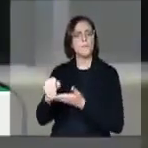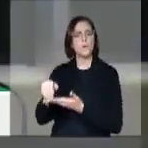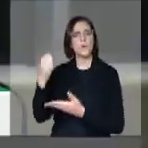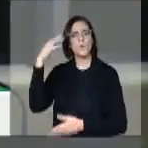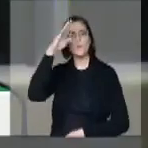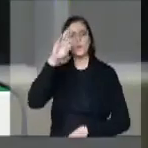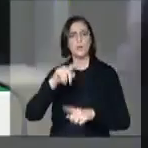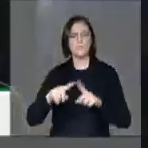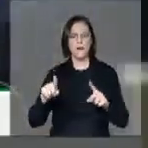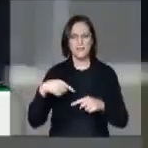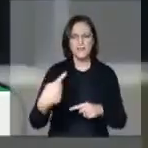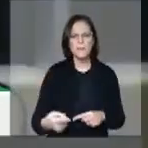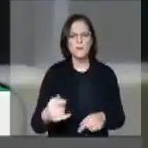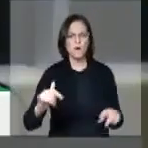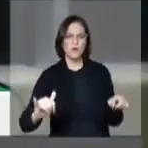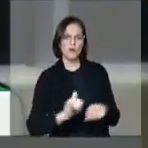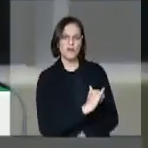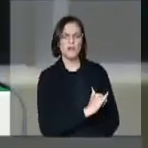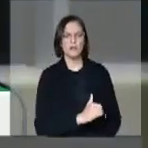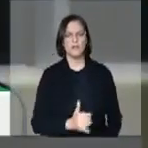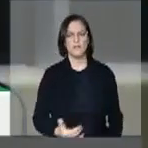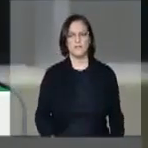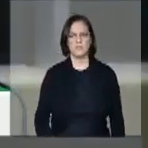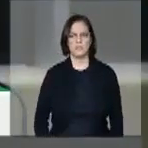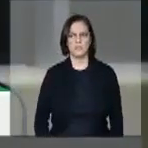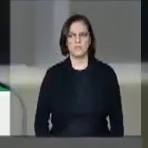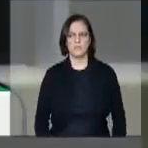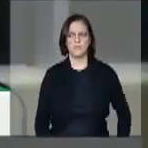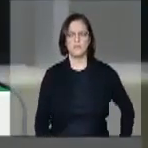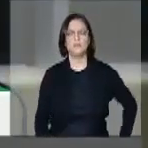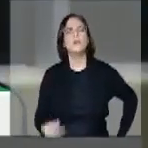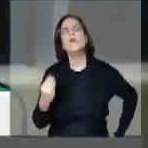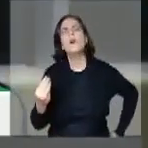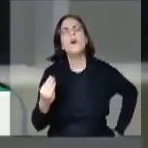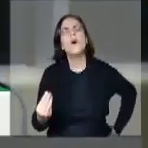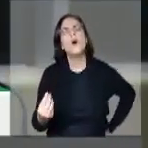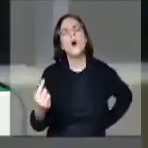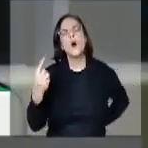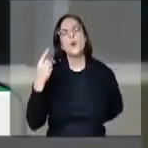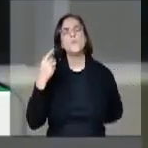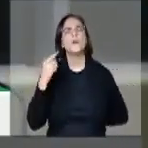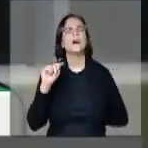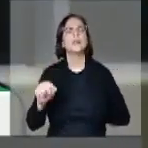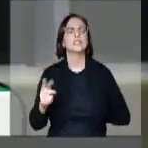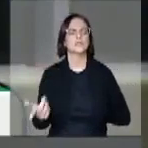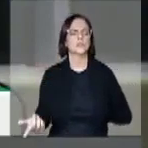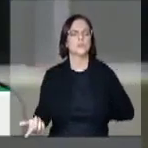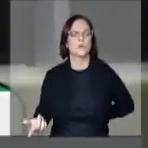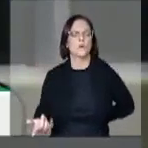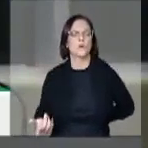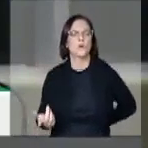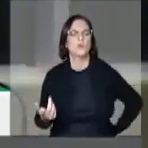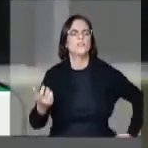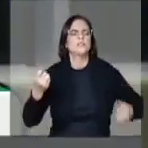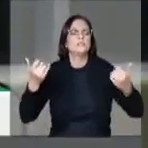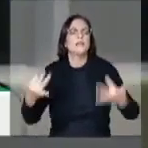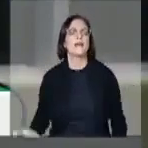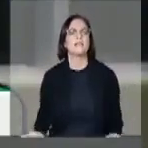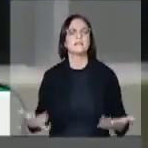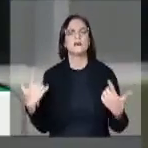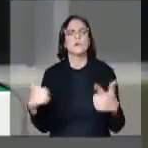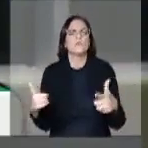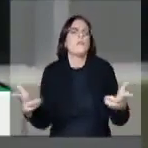serem lembrados na reforma da Previdência. Como é que você vai sustentar isso publicamente? E